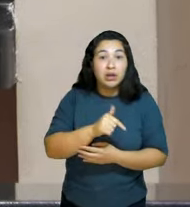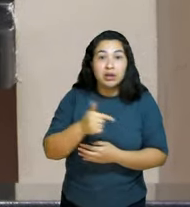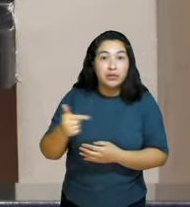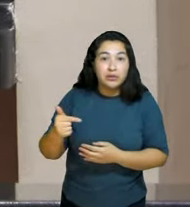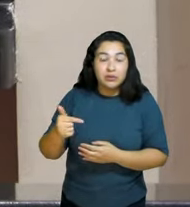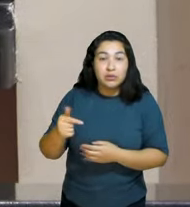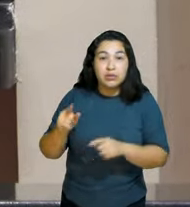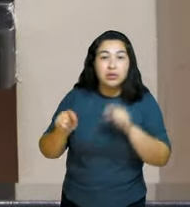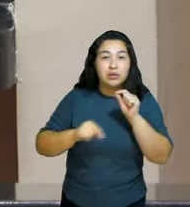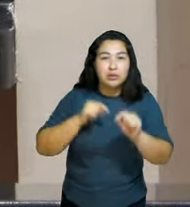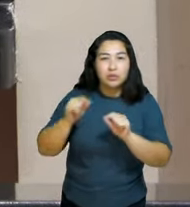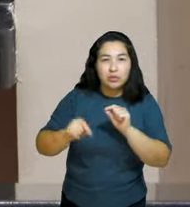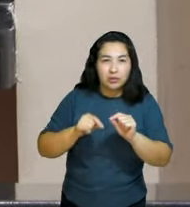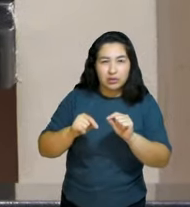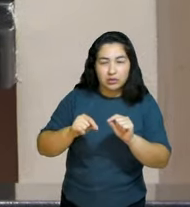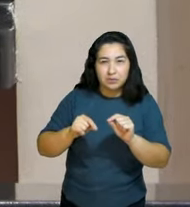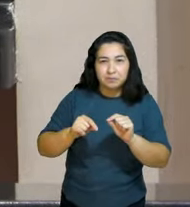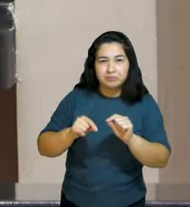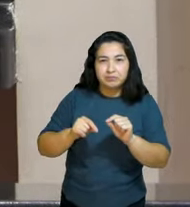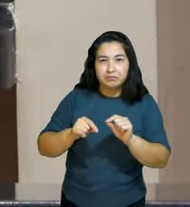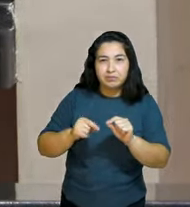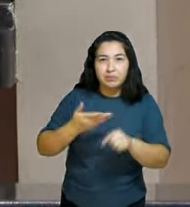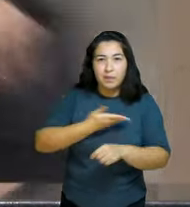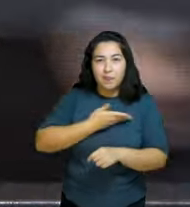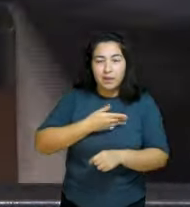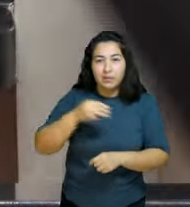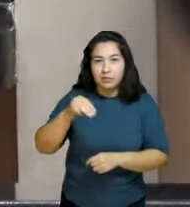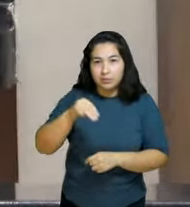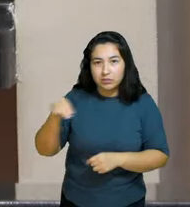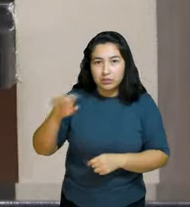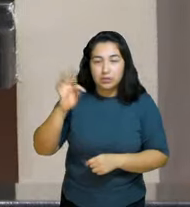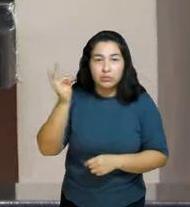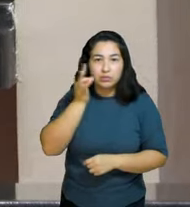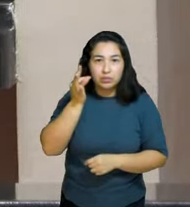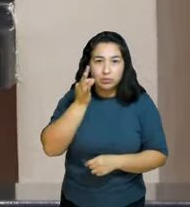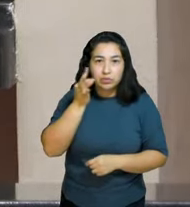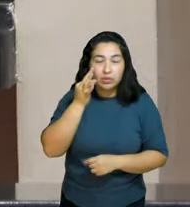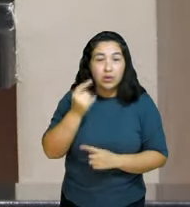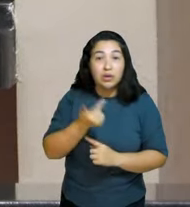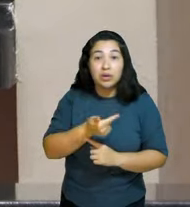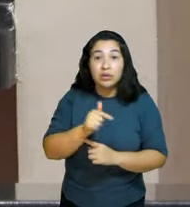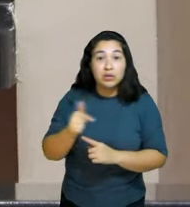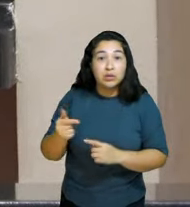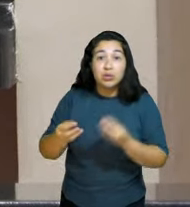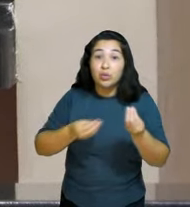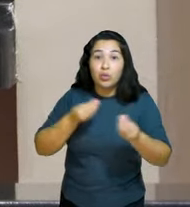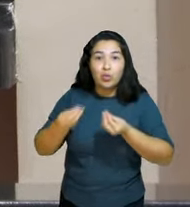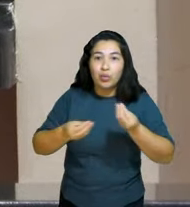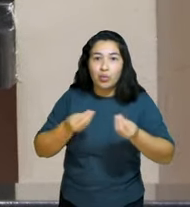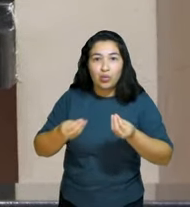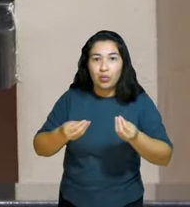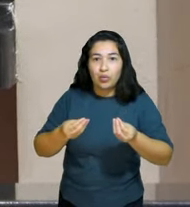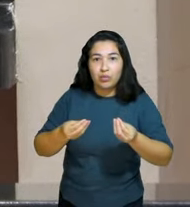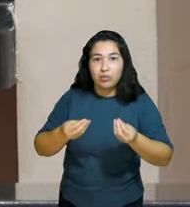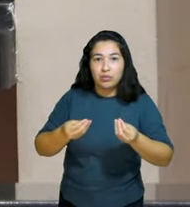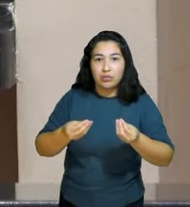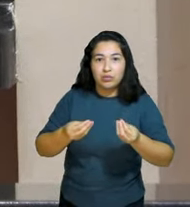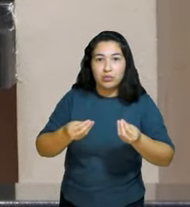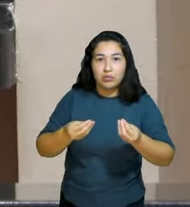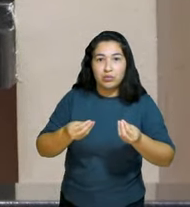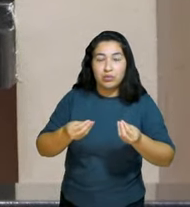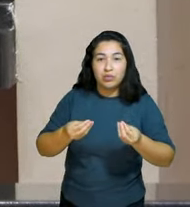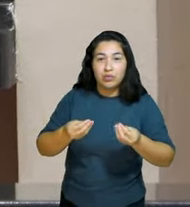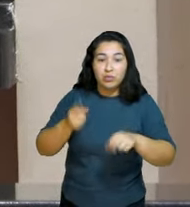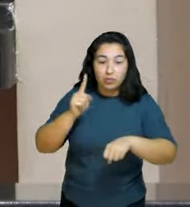presidente Fernando Krenig, meu amigo Mário Mota, deputado Mário Mota, eu não tenho condições de fazer repasse de imediato